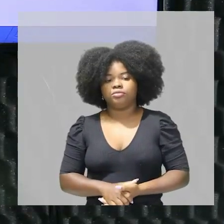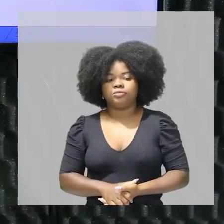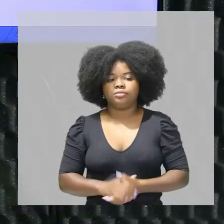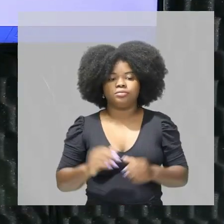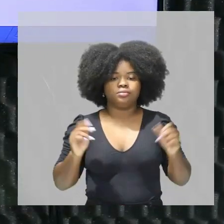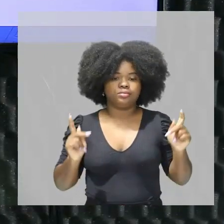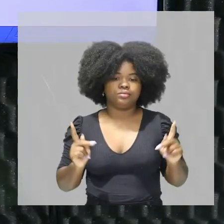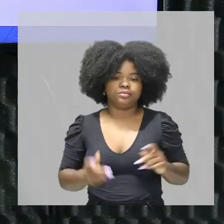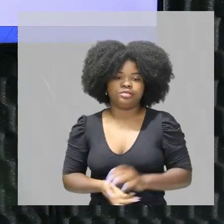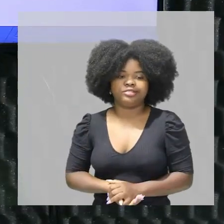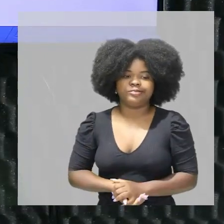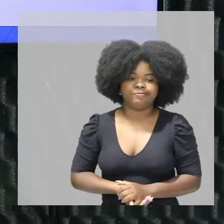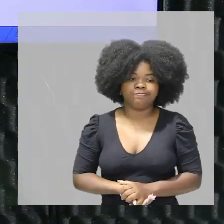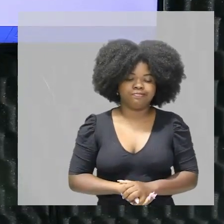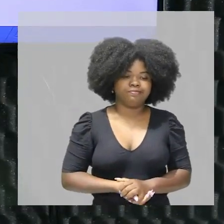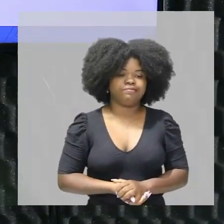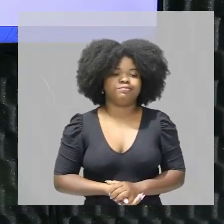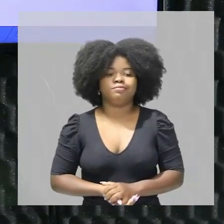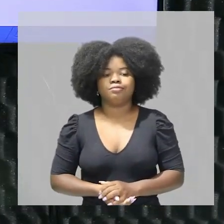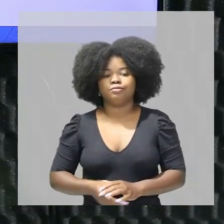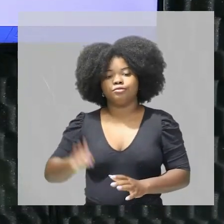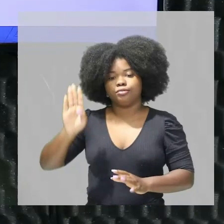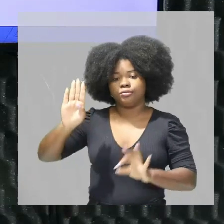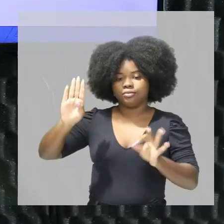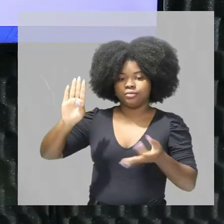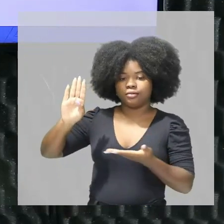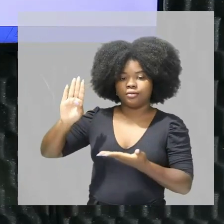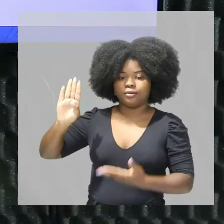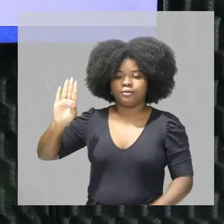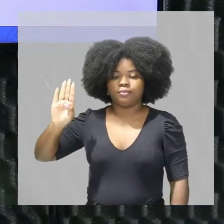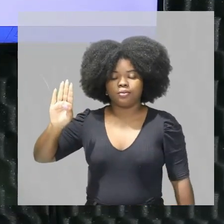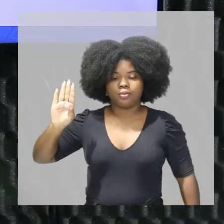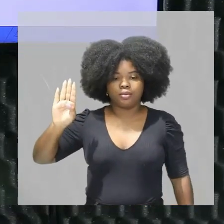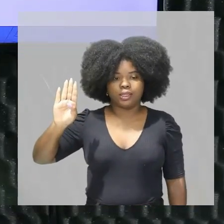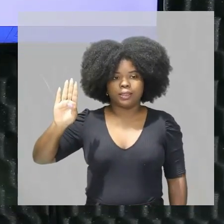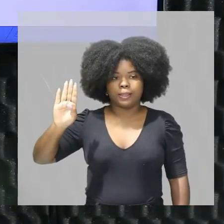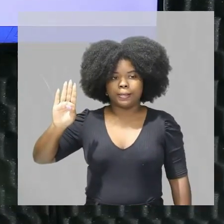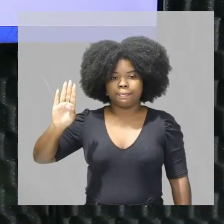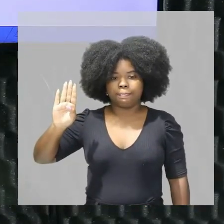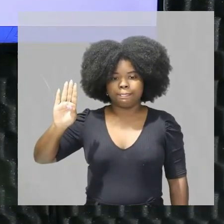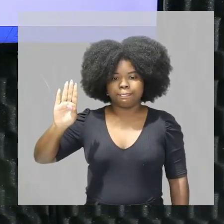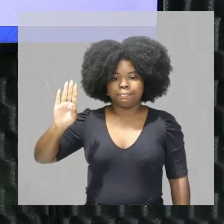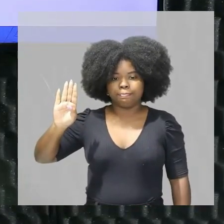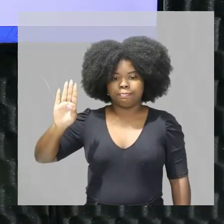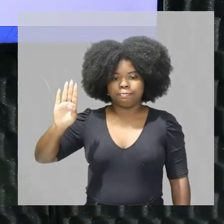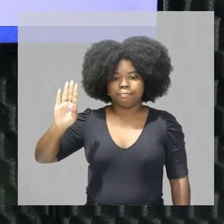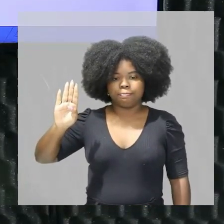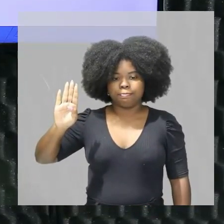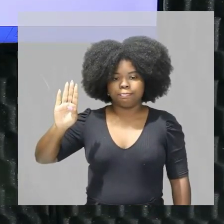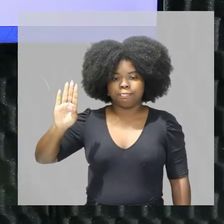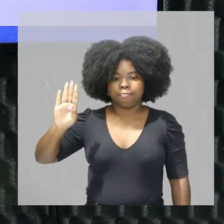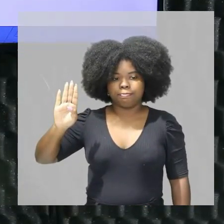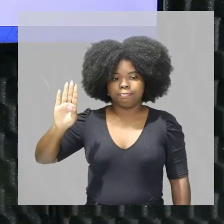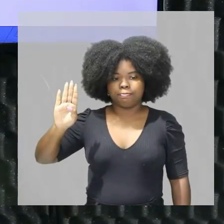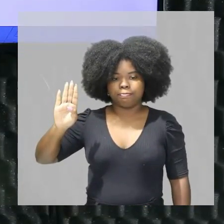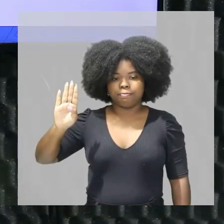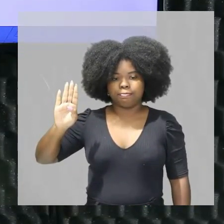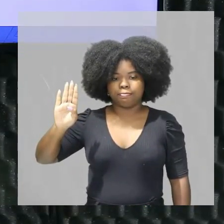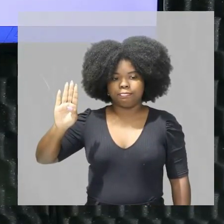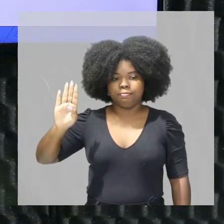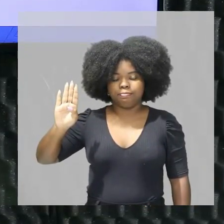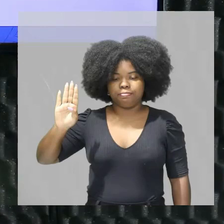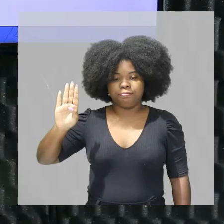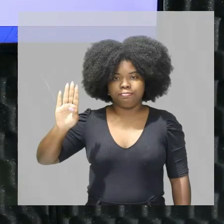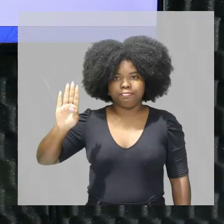tá Então olha aí ó você vai marcar a letra b de bola correto marque para você nesta segunda questão